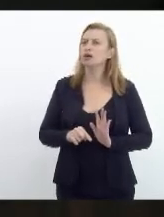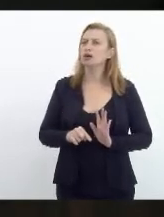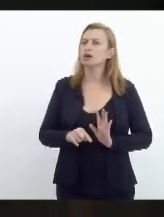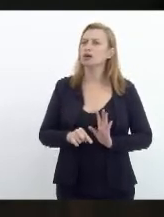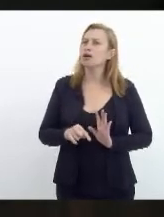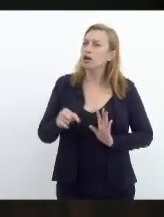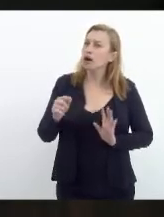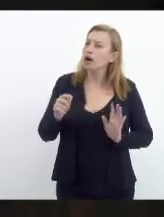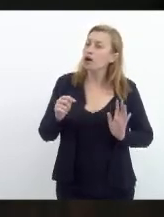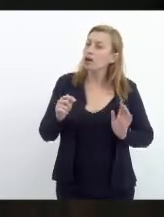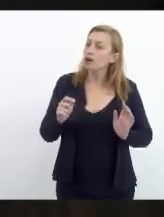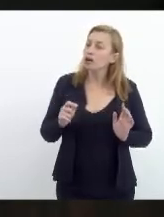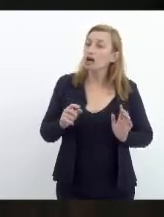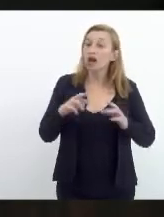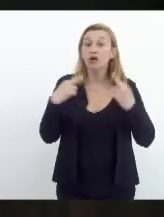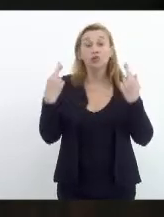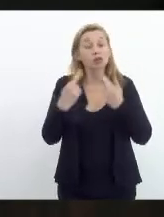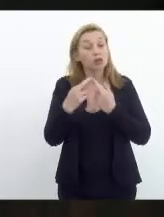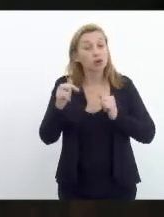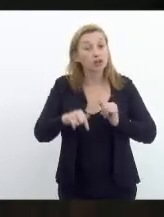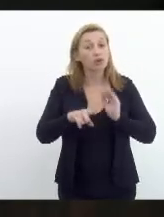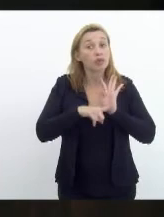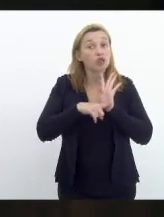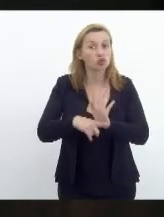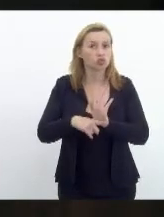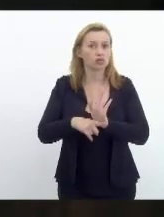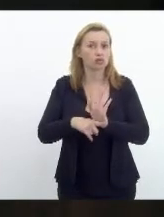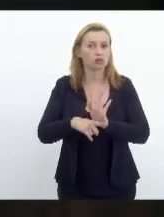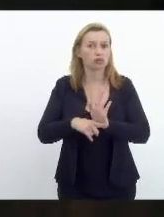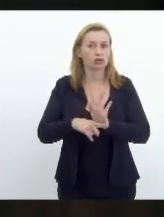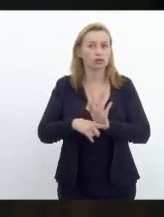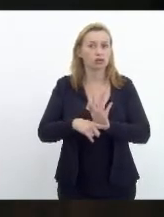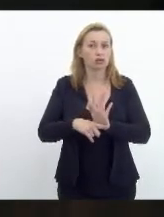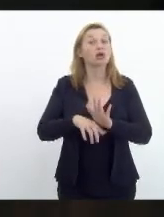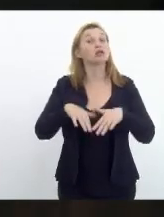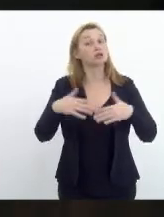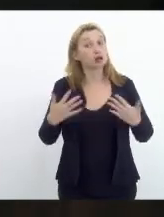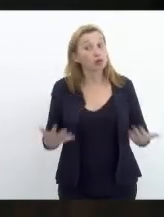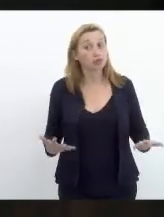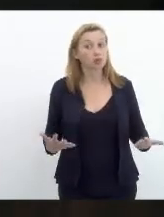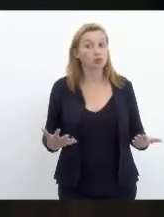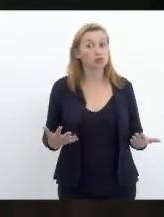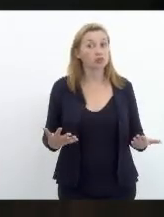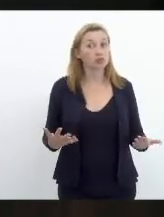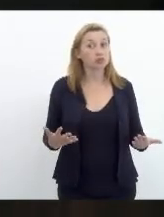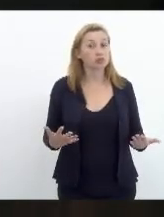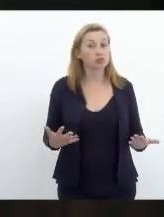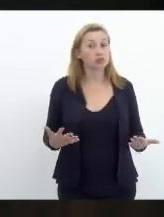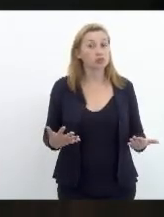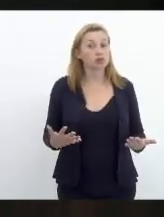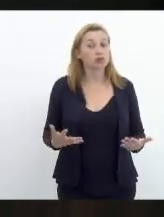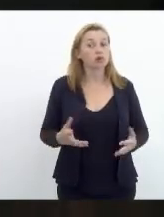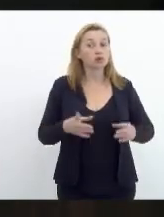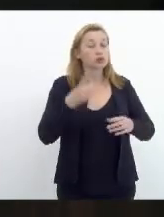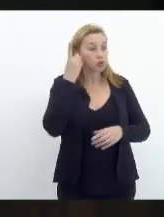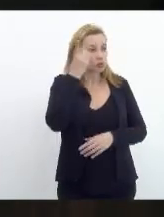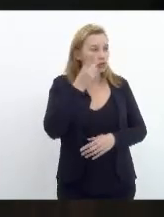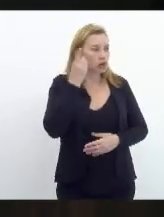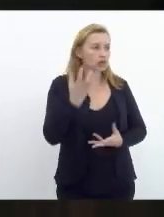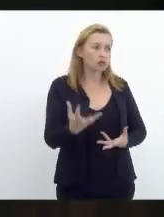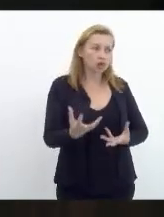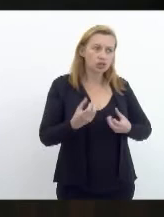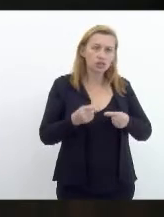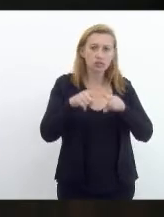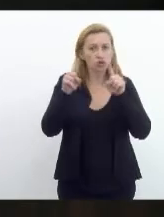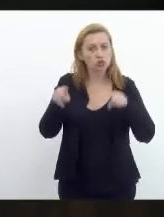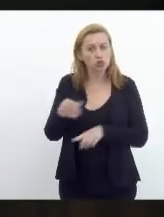Aqui, a reunião aqui é para ajudar. Então, quando o deputado recebe o